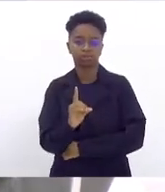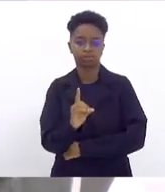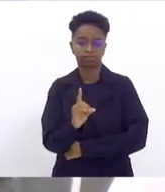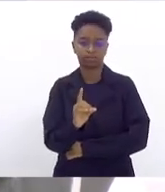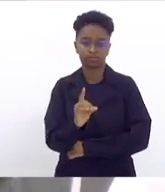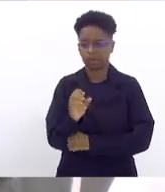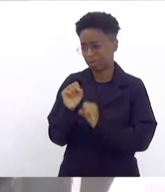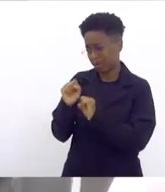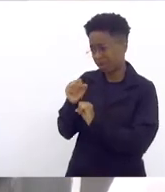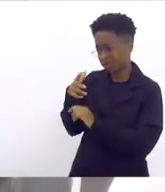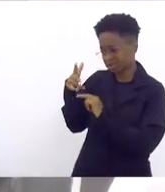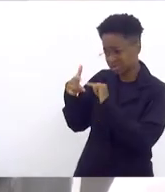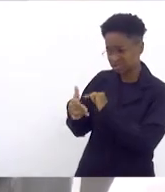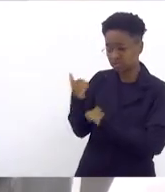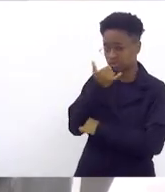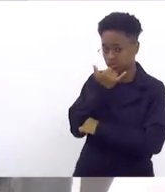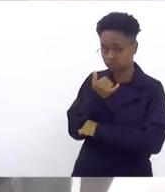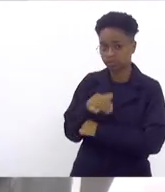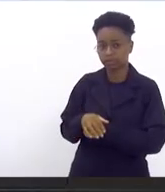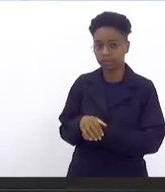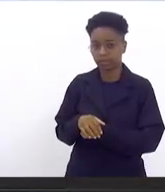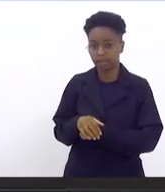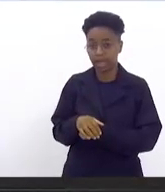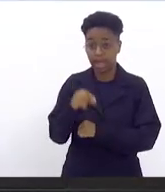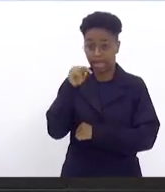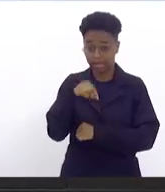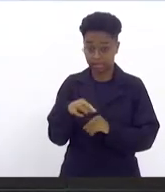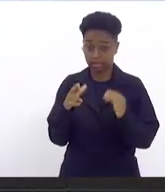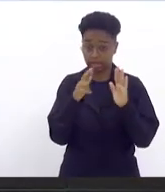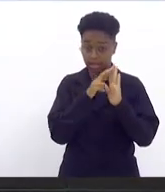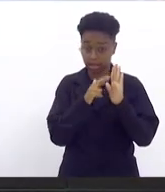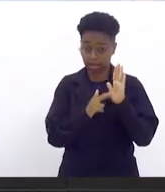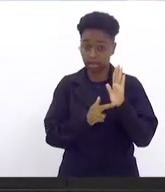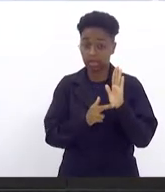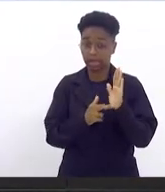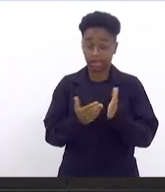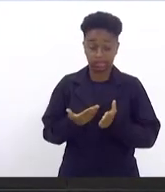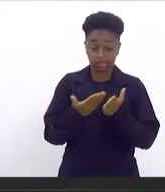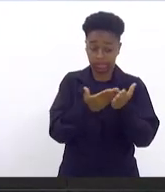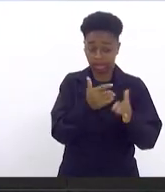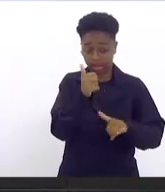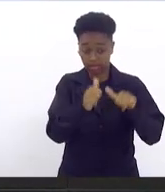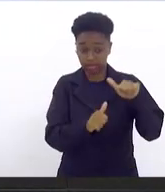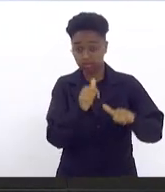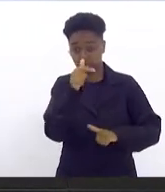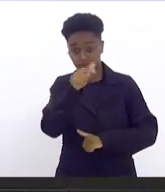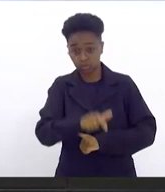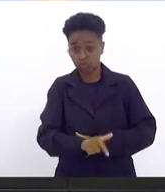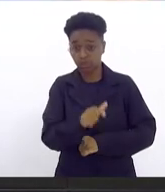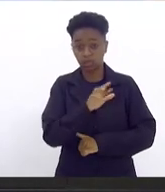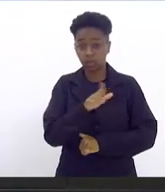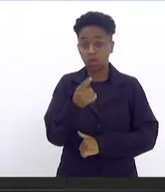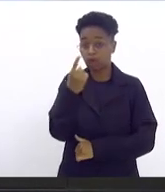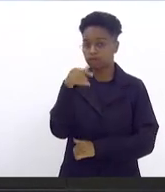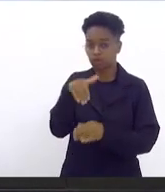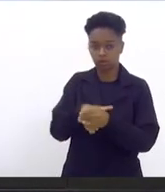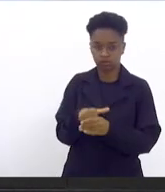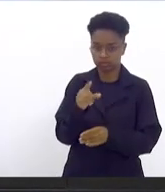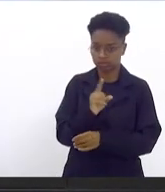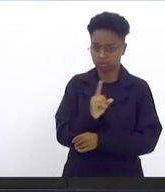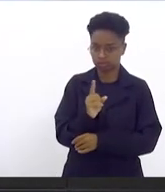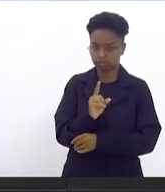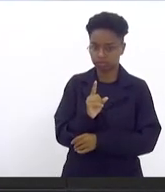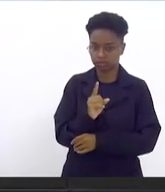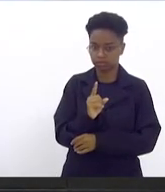então, outra parte. Então, segundo o regimento da Casa, as baixas indiligências não representam não constituem um voto. A